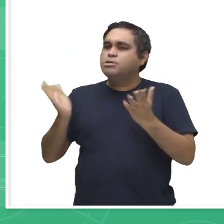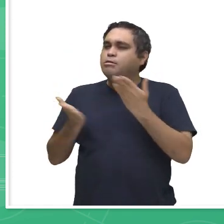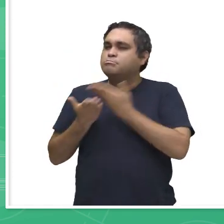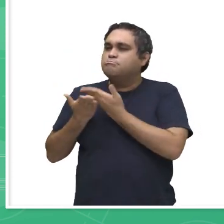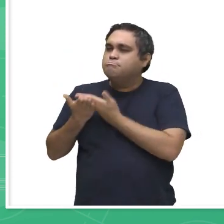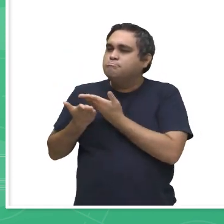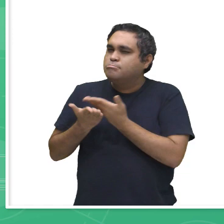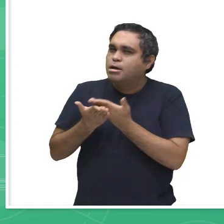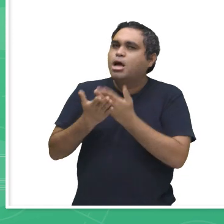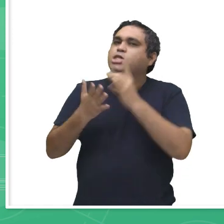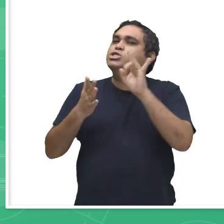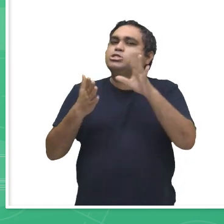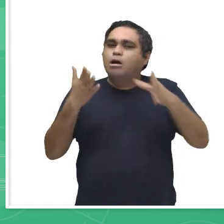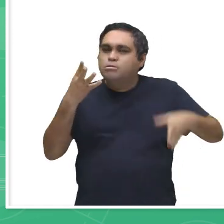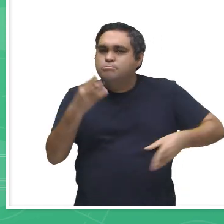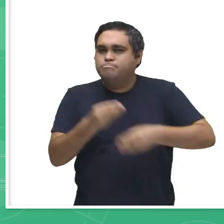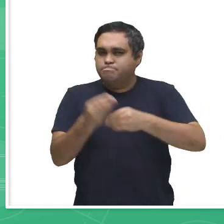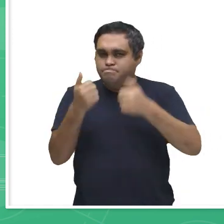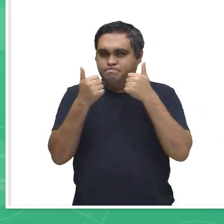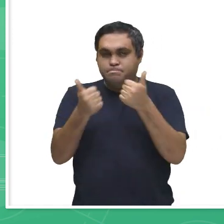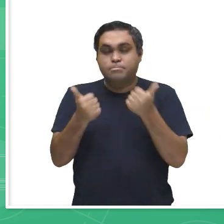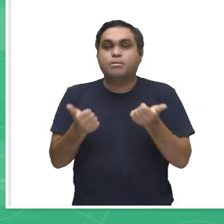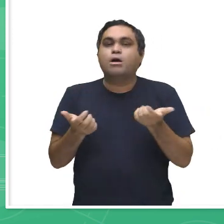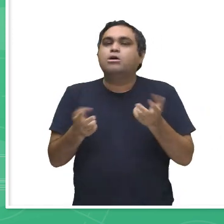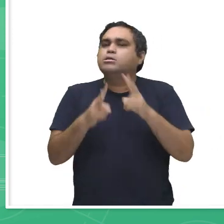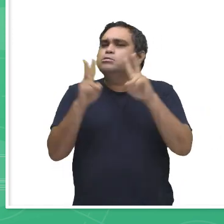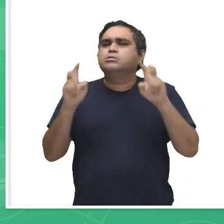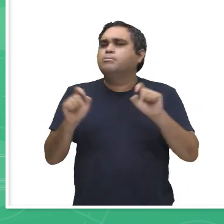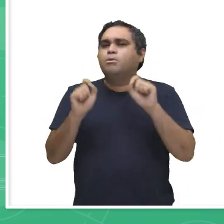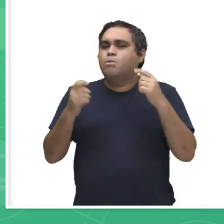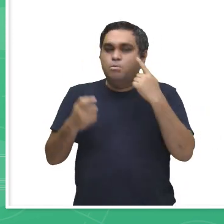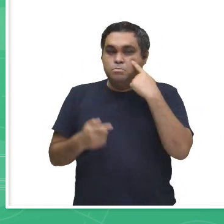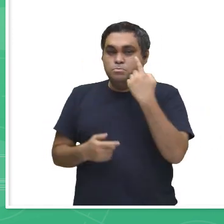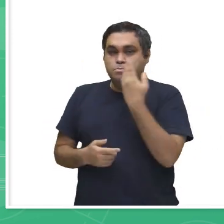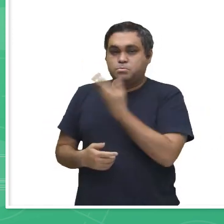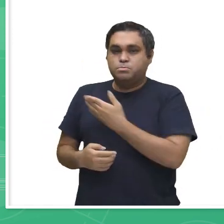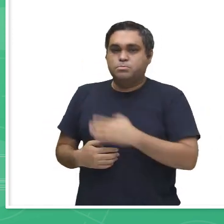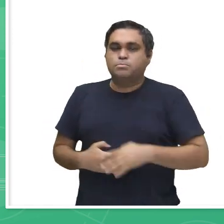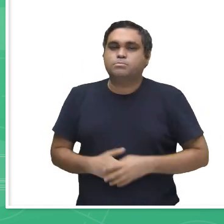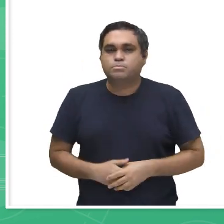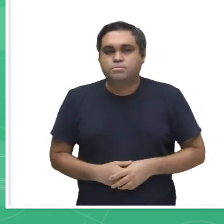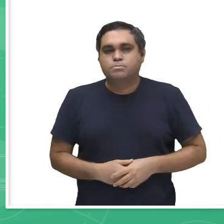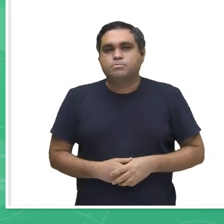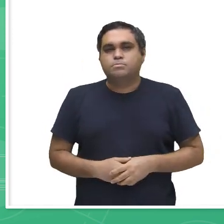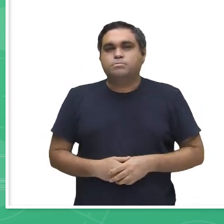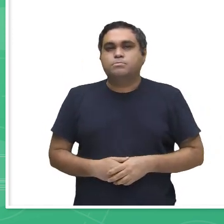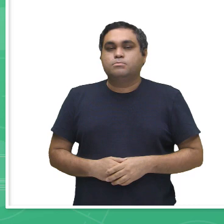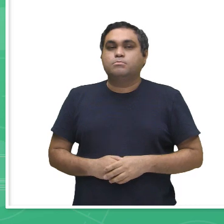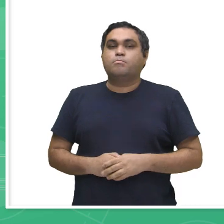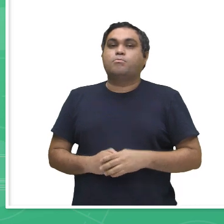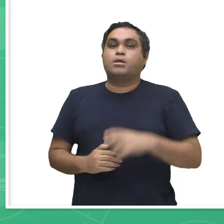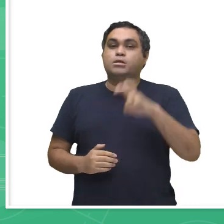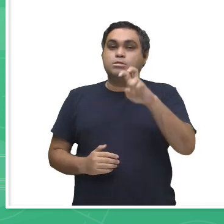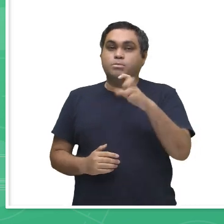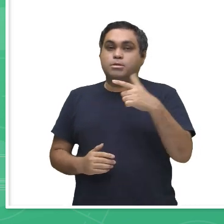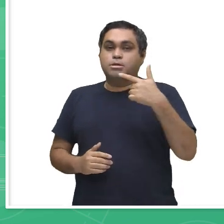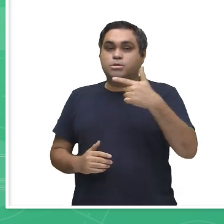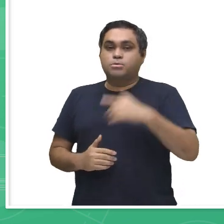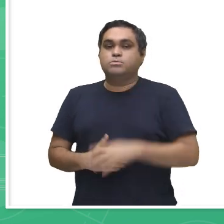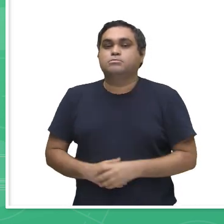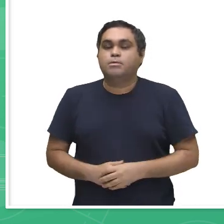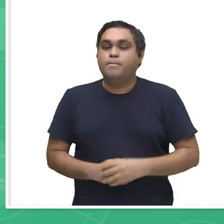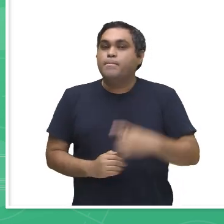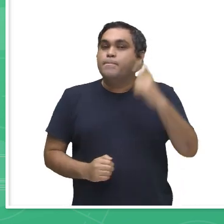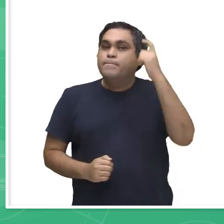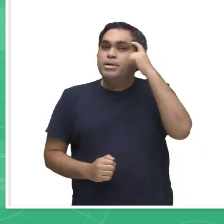trabalhando aí ao longo das nossas aulas. Vamos ver qual é o nosso tema de hoje, da nossa aula de filosofia? Aula 52, o